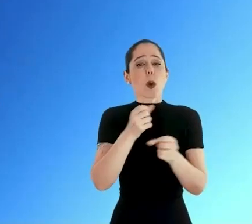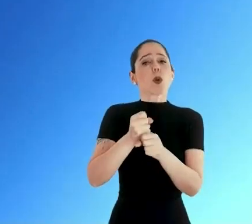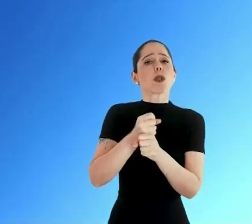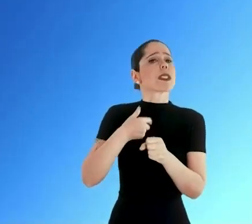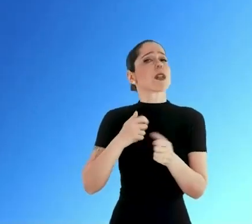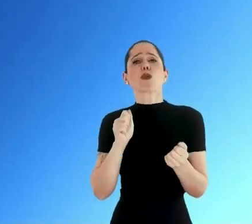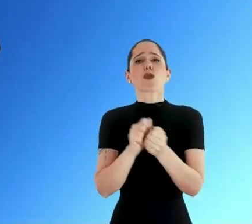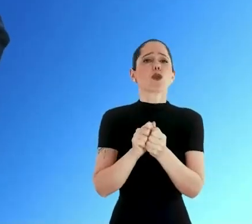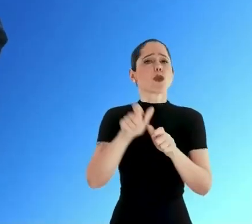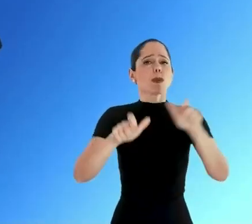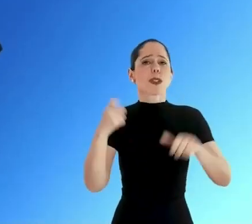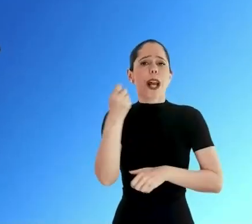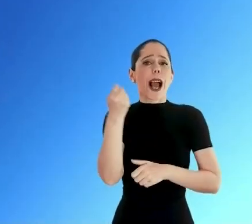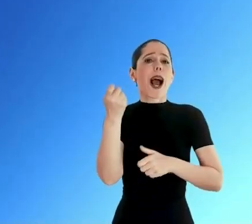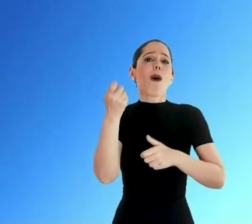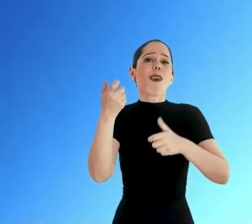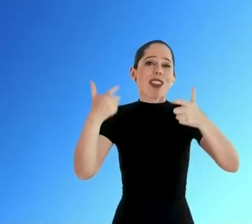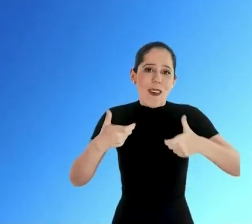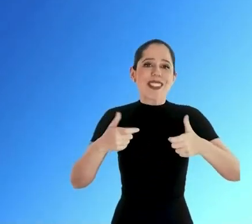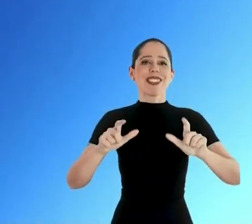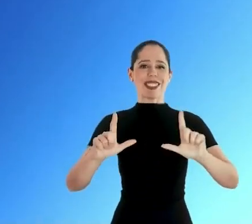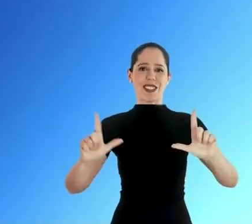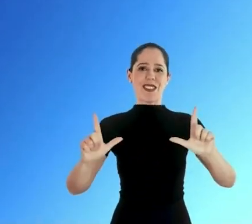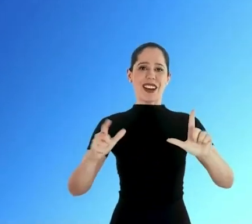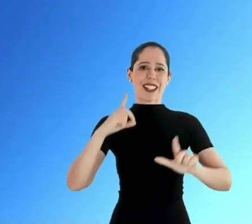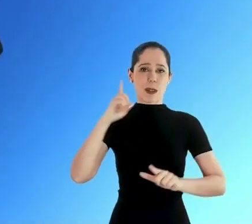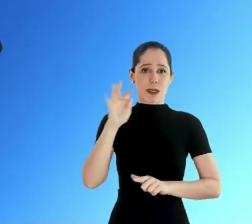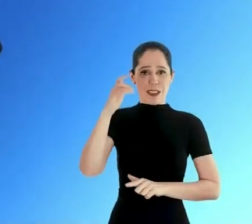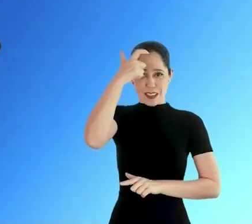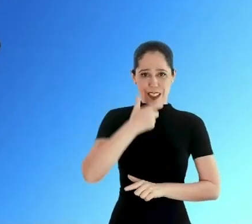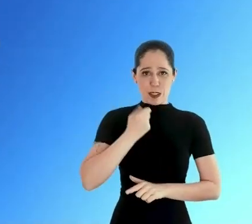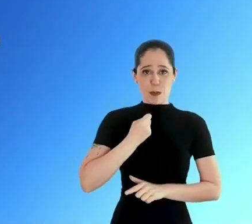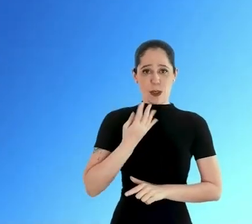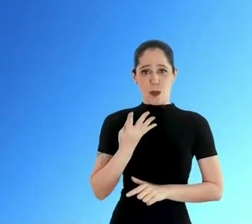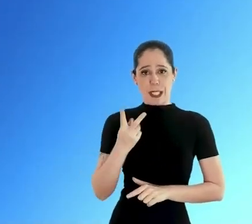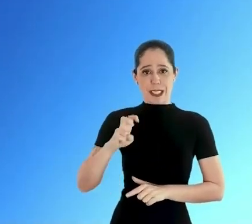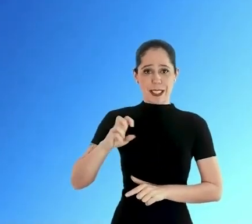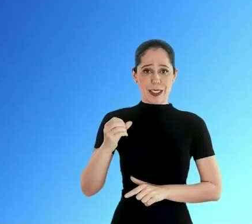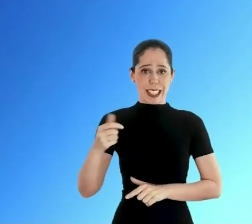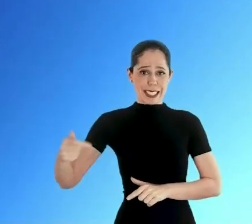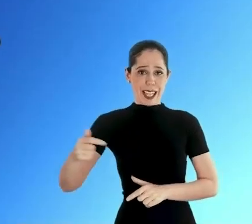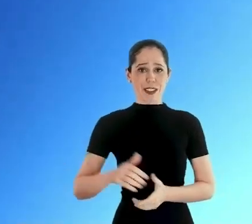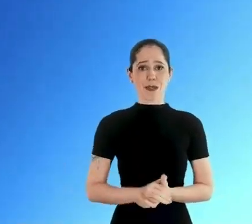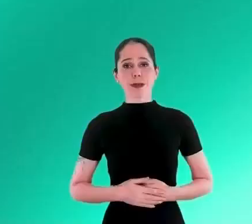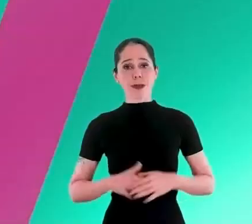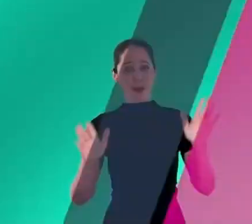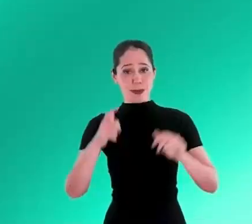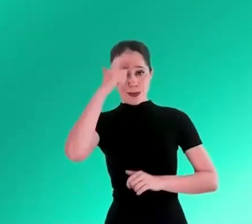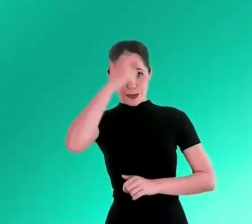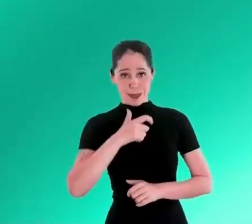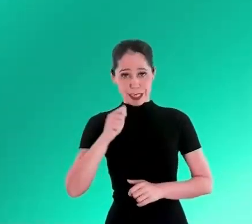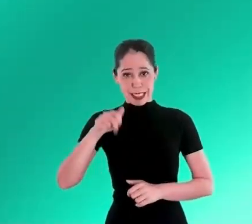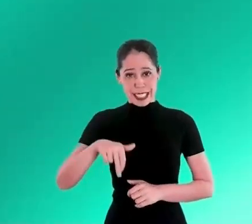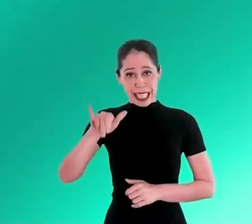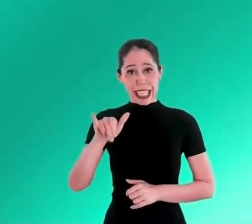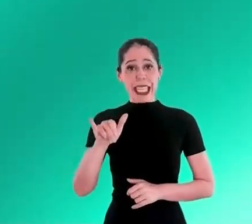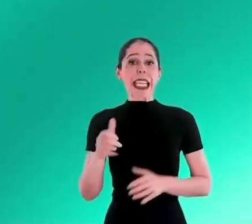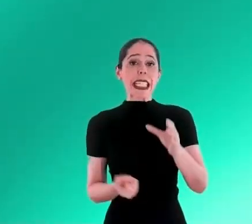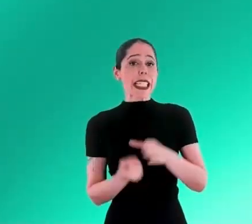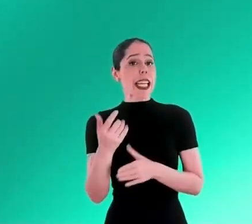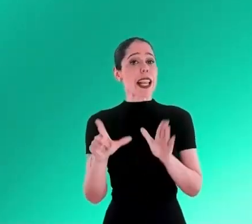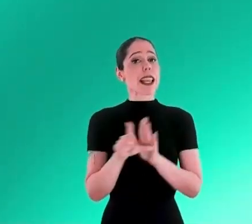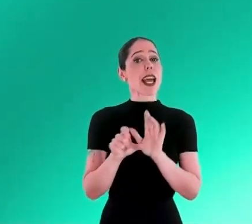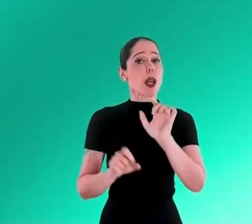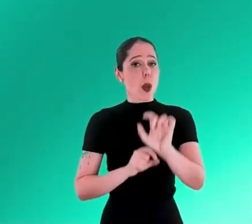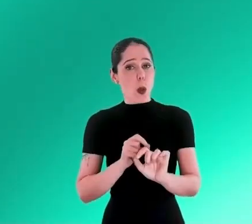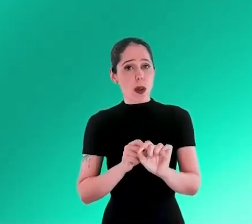muitos anos fiz companhia aos gaúchos pela TV. Deputada federal Marisol Santos, 4567. Oi, eu sou a Anne, autora